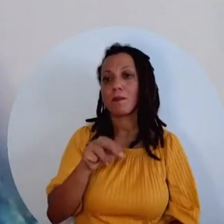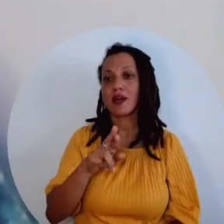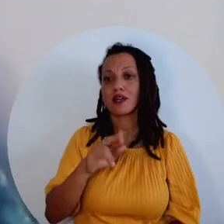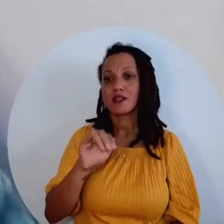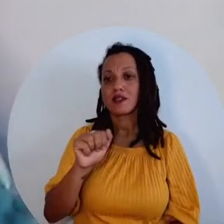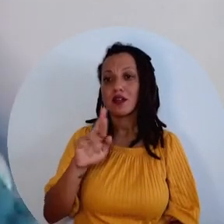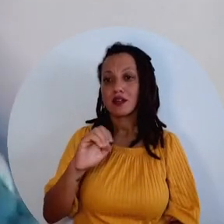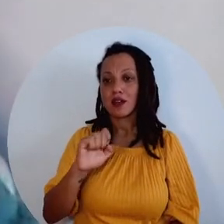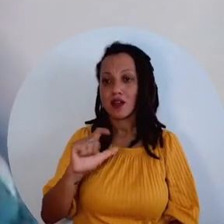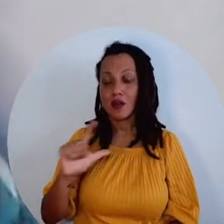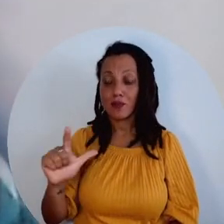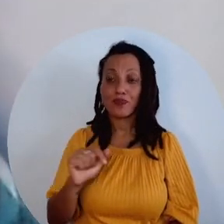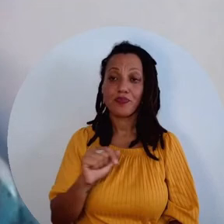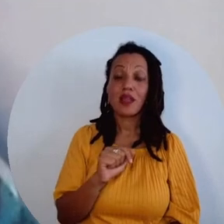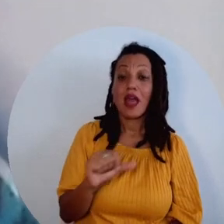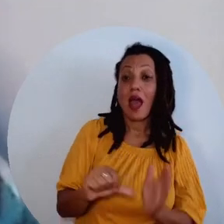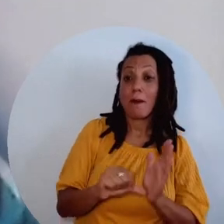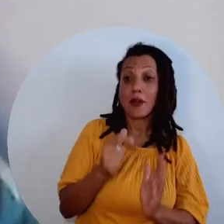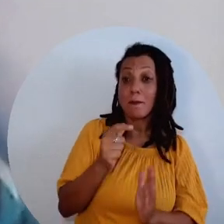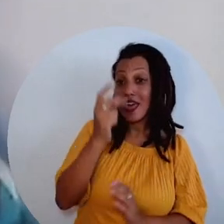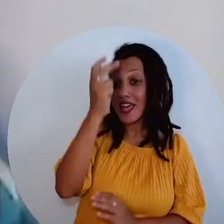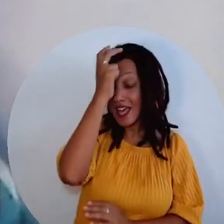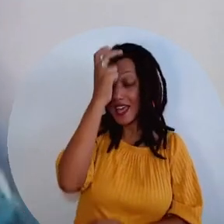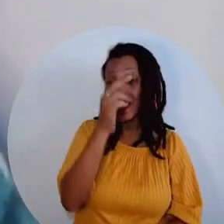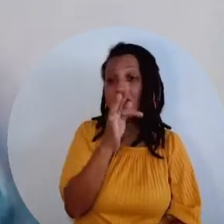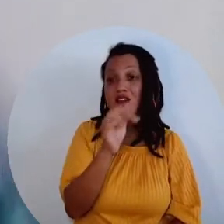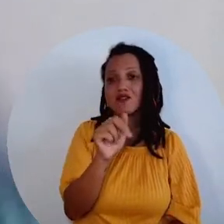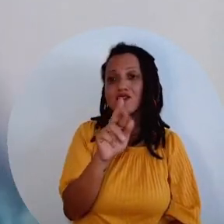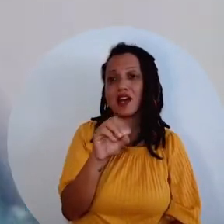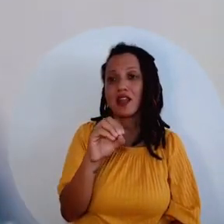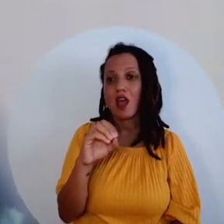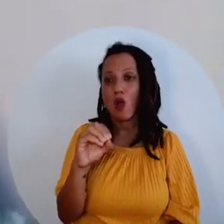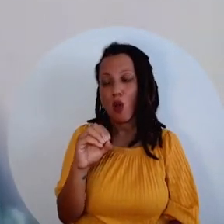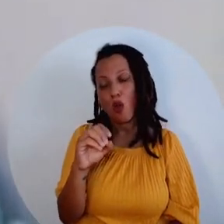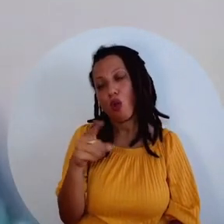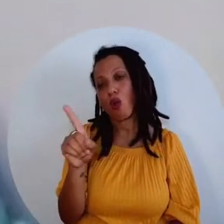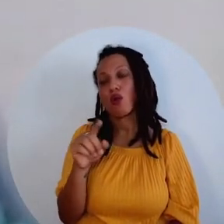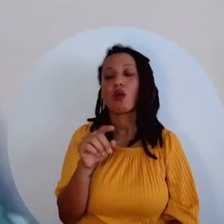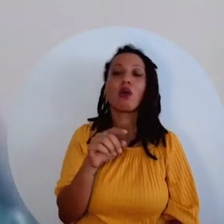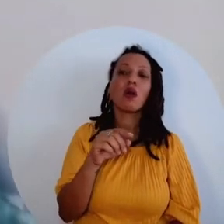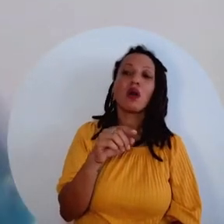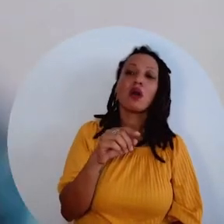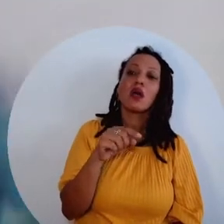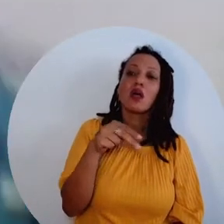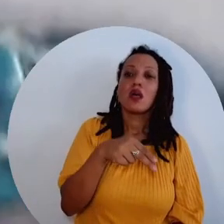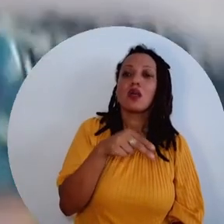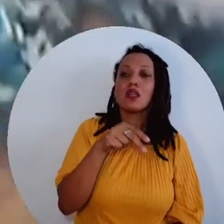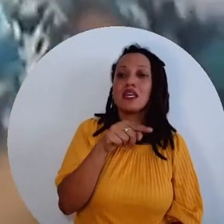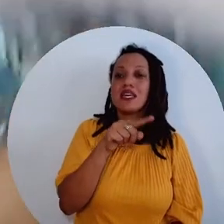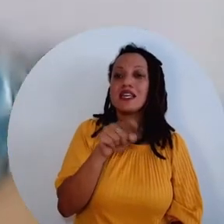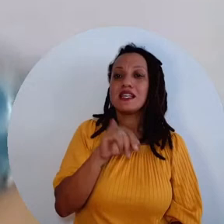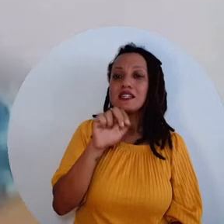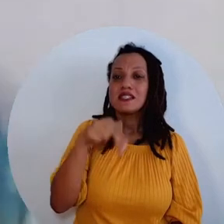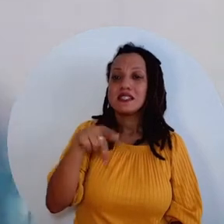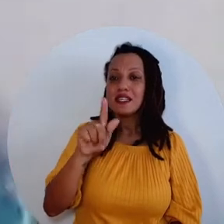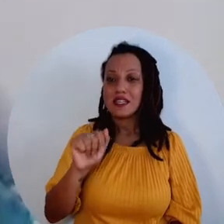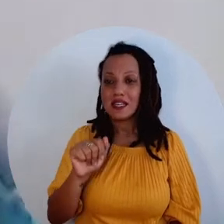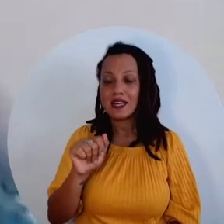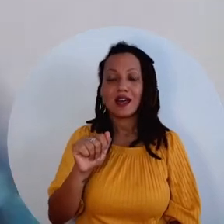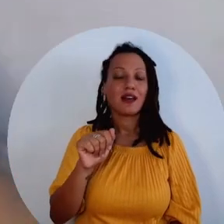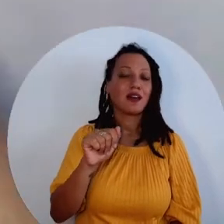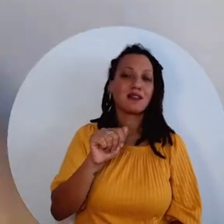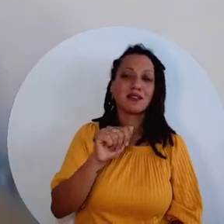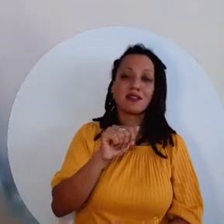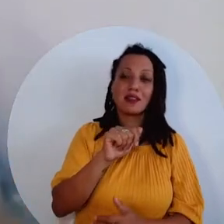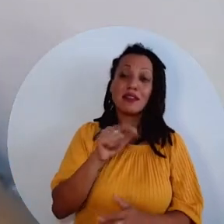Íris, Hatshepsut, a primeira faraó, Candace, Rainha Zinga, Kimpavita,